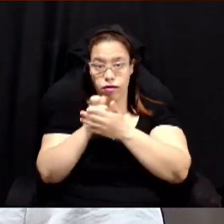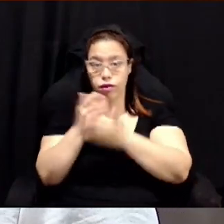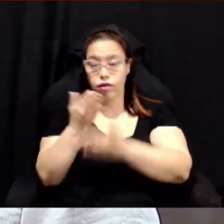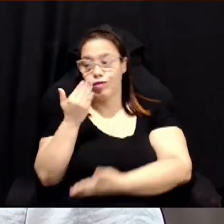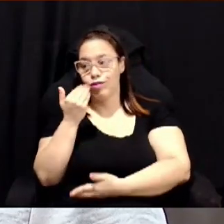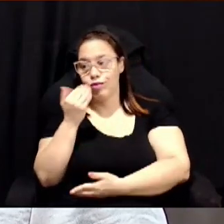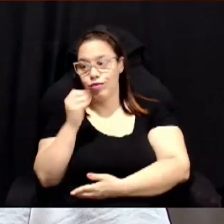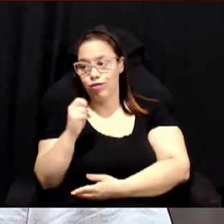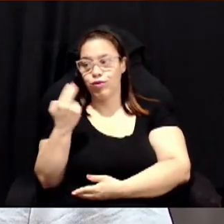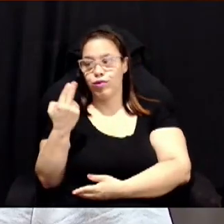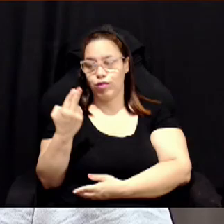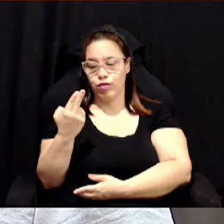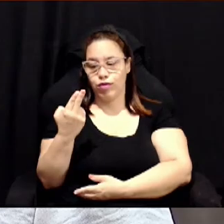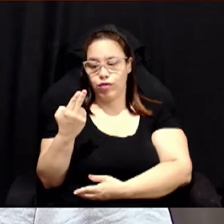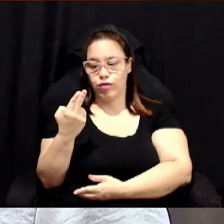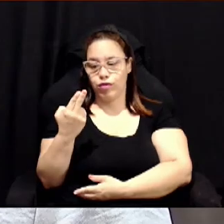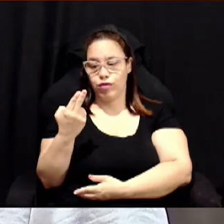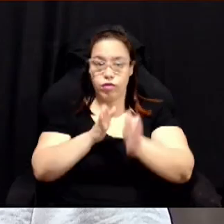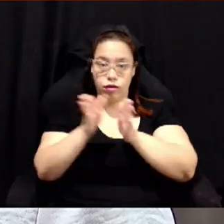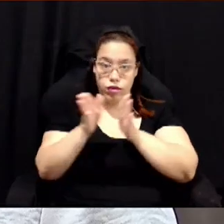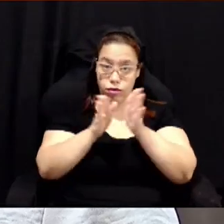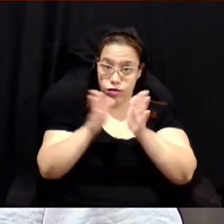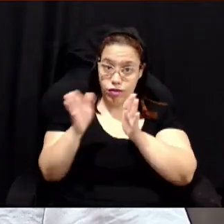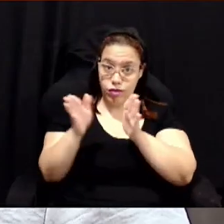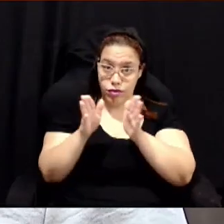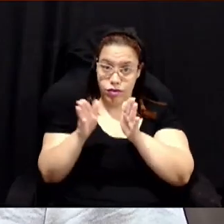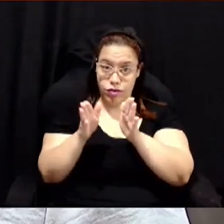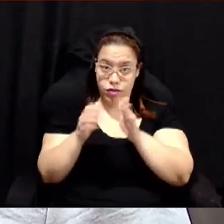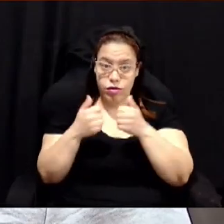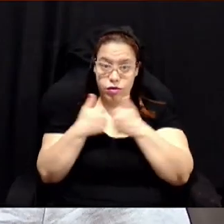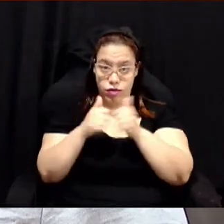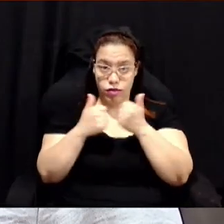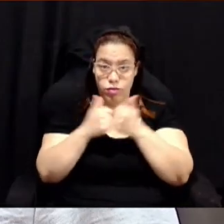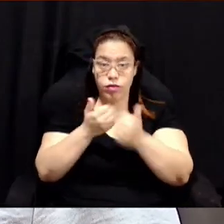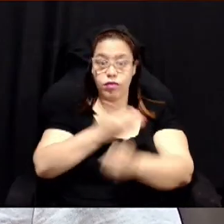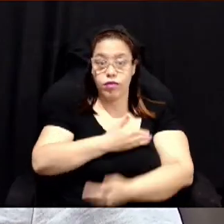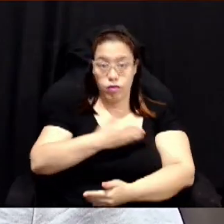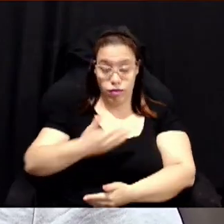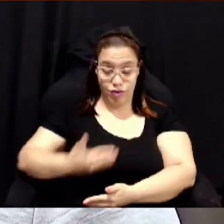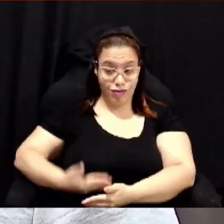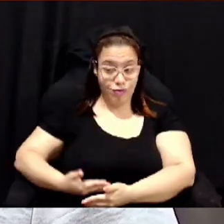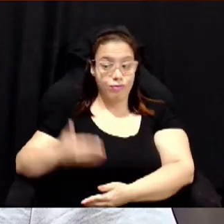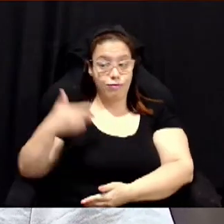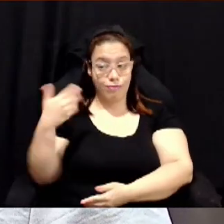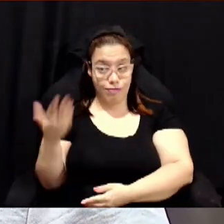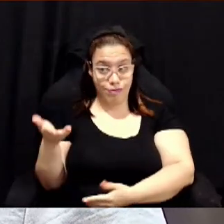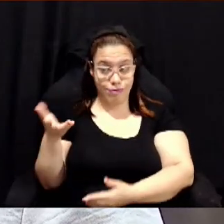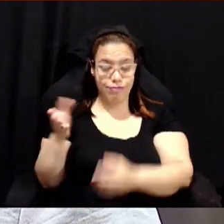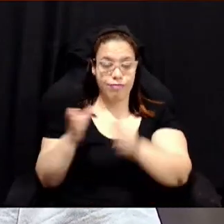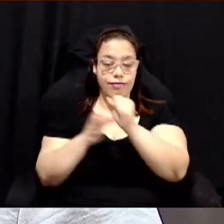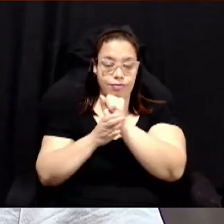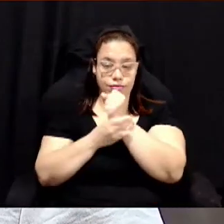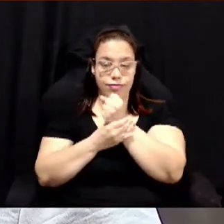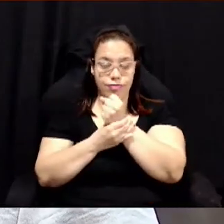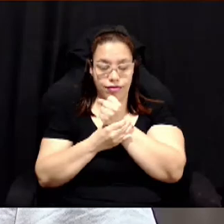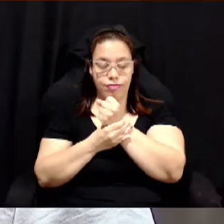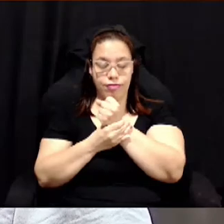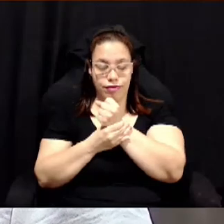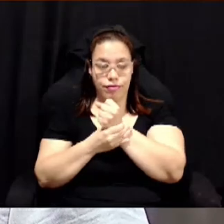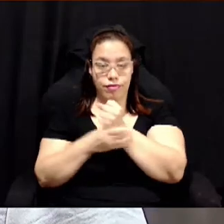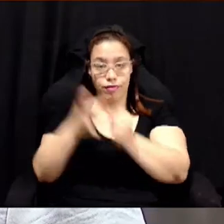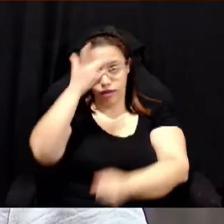mesmo no acesso ao transporte público. Então, para a gente garantir, né, que a pessoa tenha